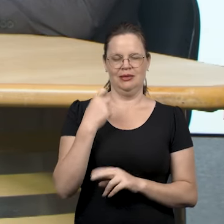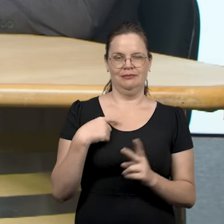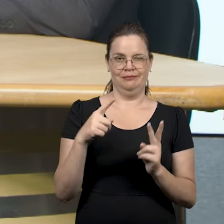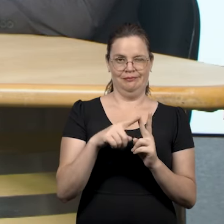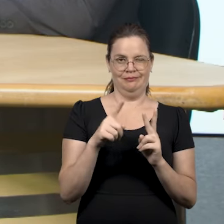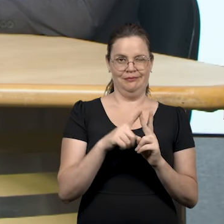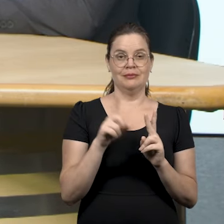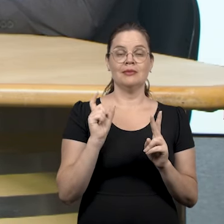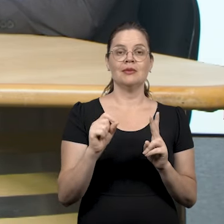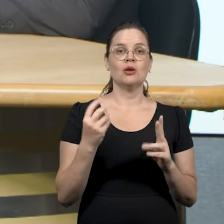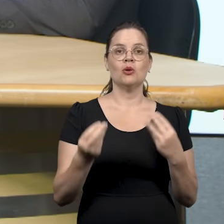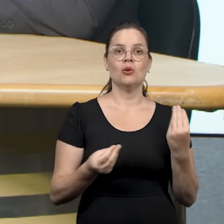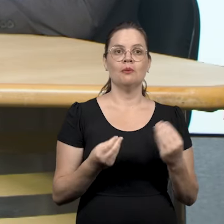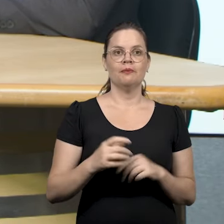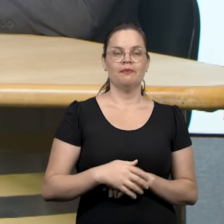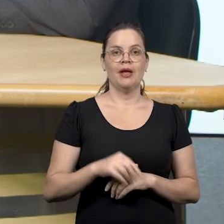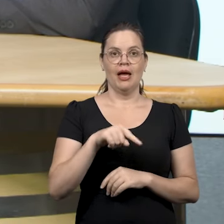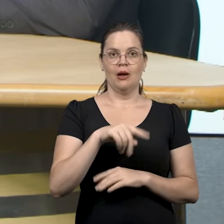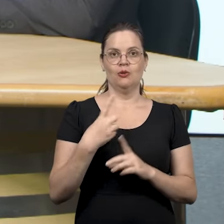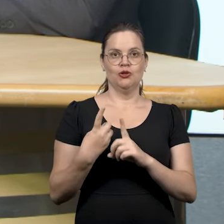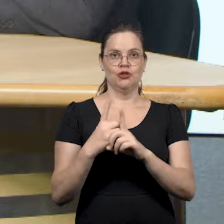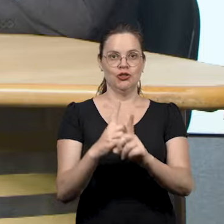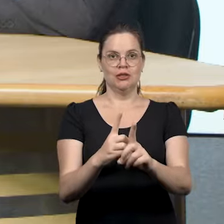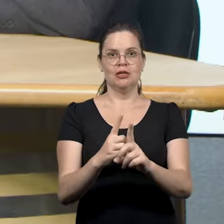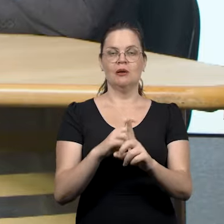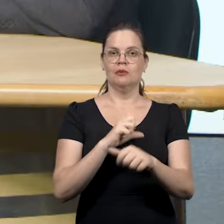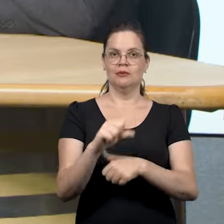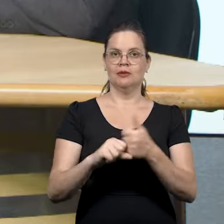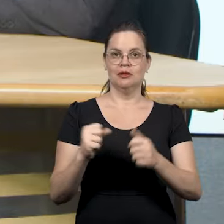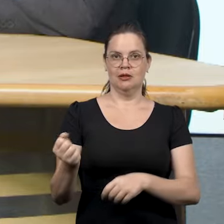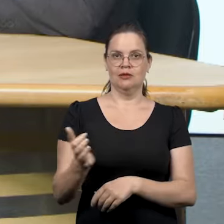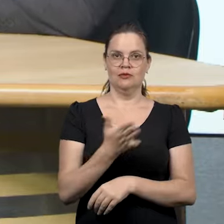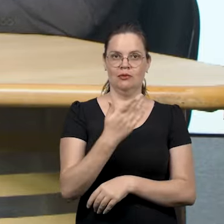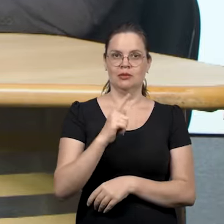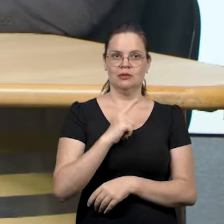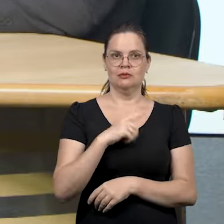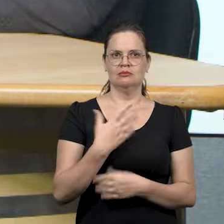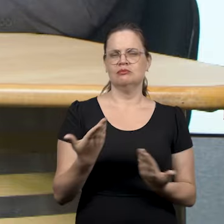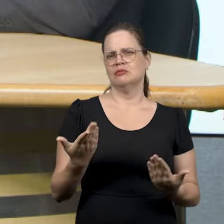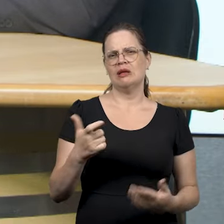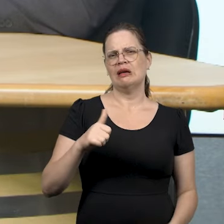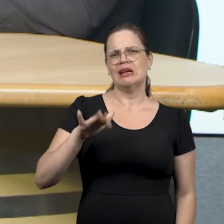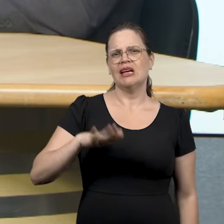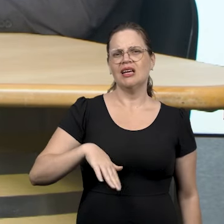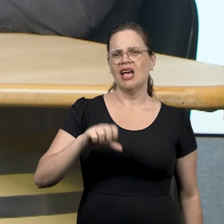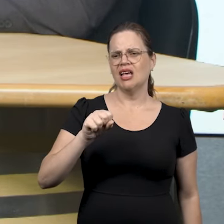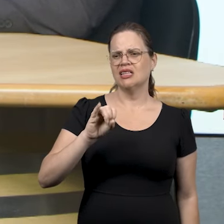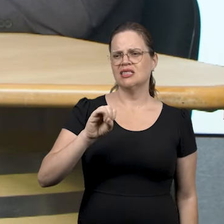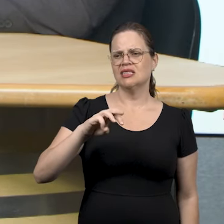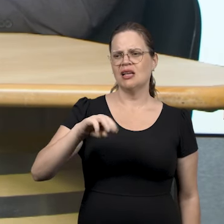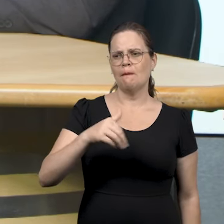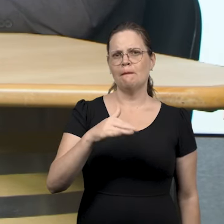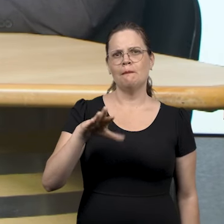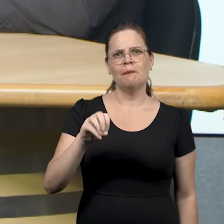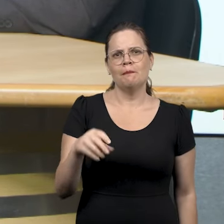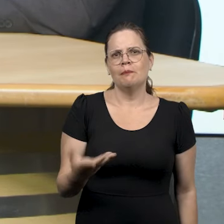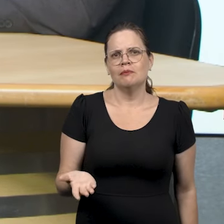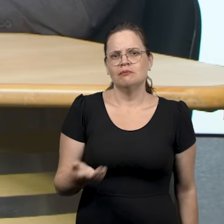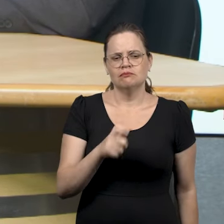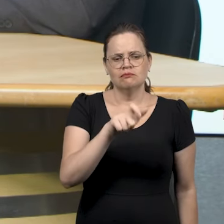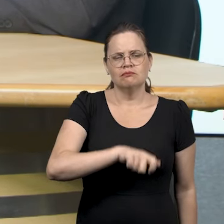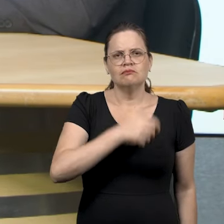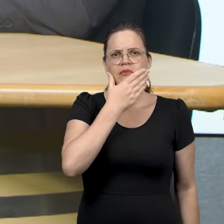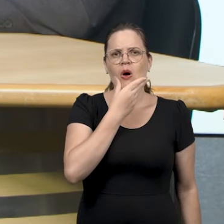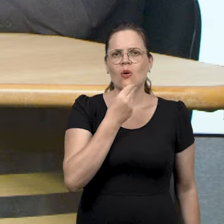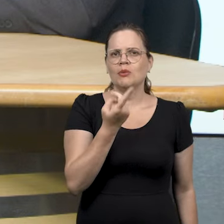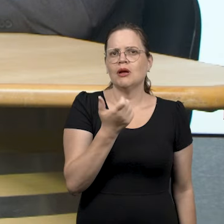ele é conhecido como o discípulo que foi transformado. E quem foi Simão, né? Quem foi esse homem, esse